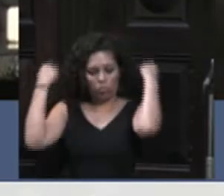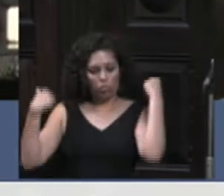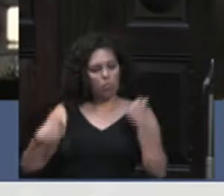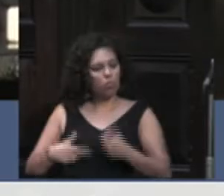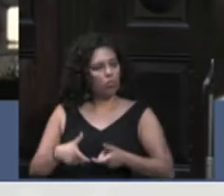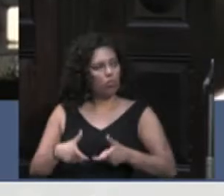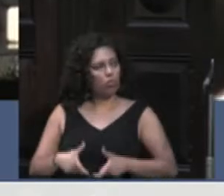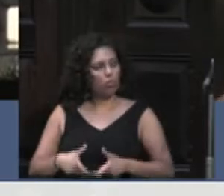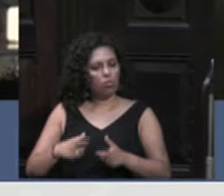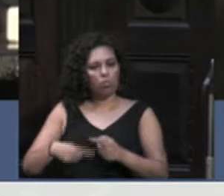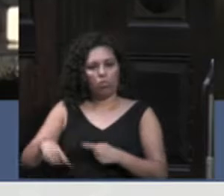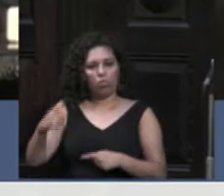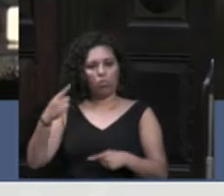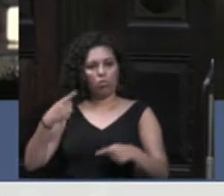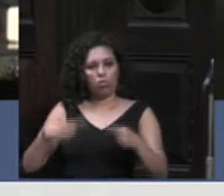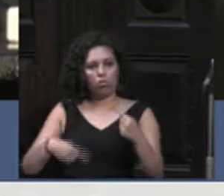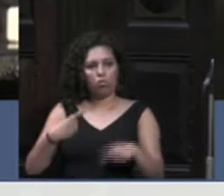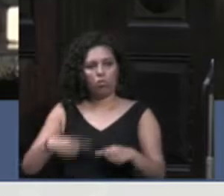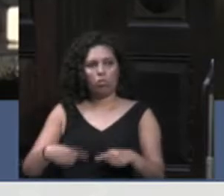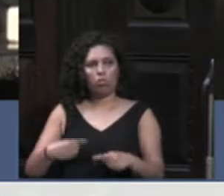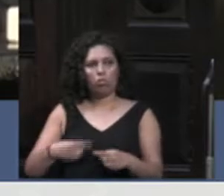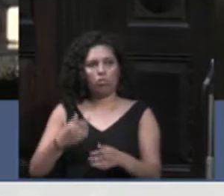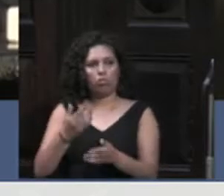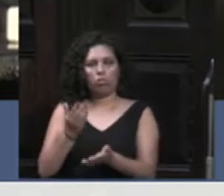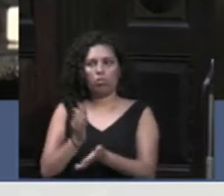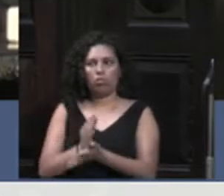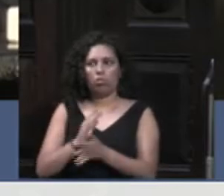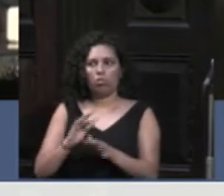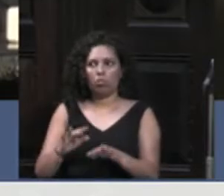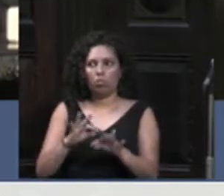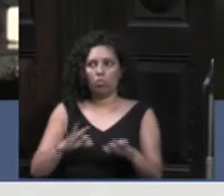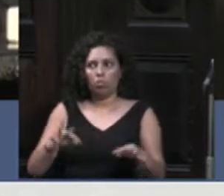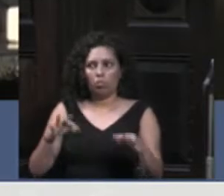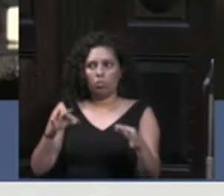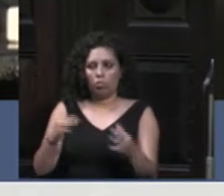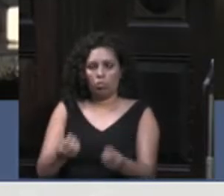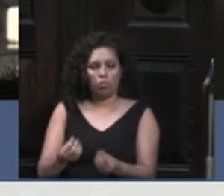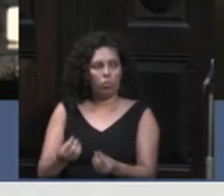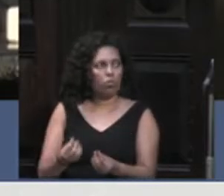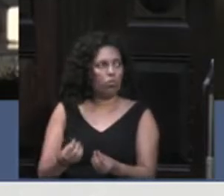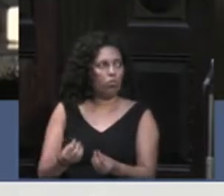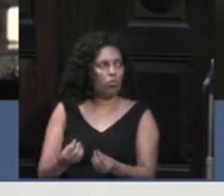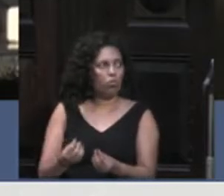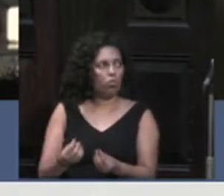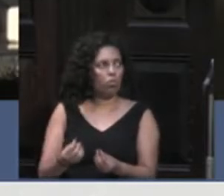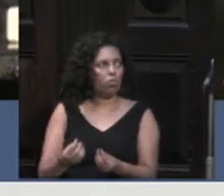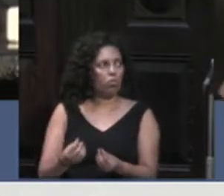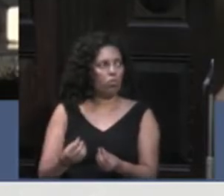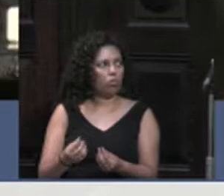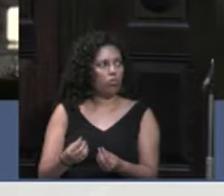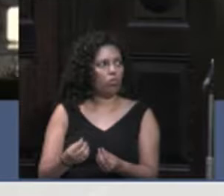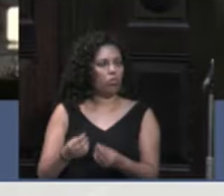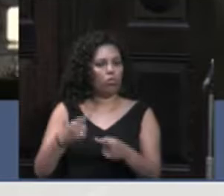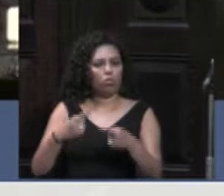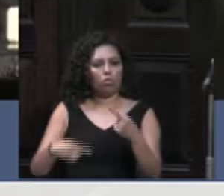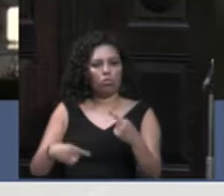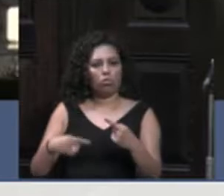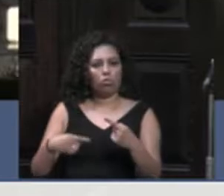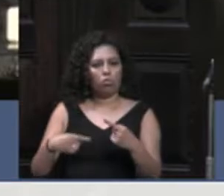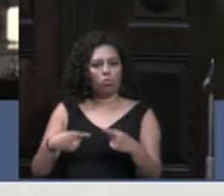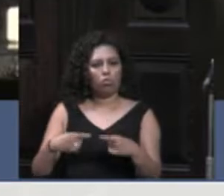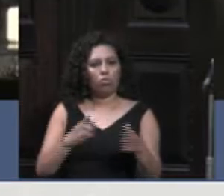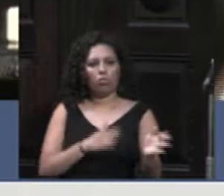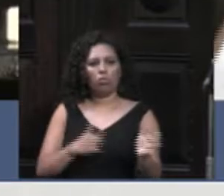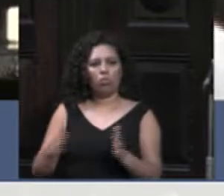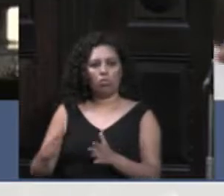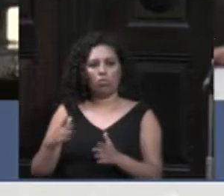Pimenta, né? Em discussão, não havendo que queira discutir, encerrada a discussão. Em votação, senhores que aprovam a comissão, aprovado, vai autógrafo. Pela